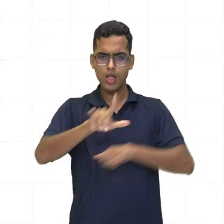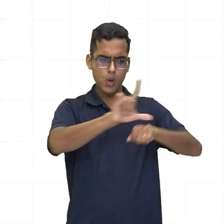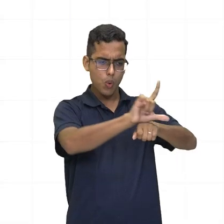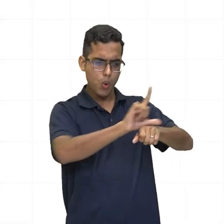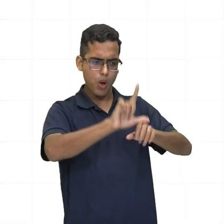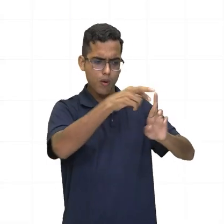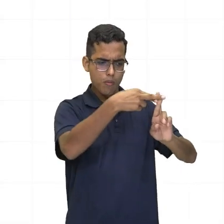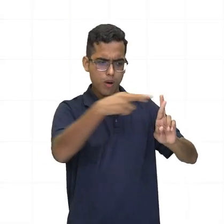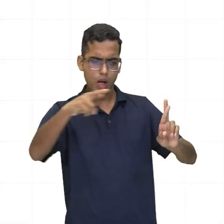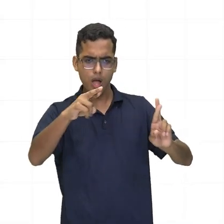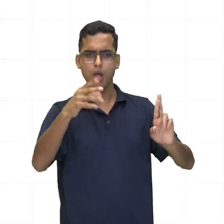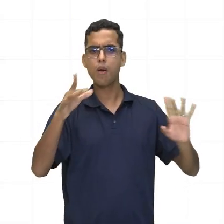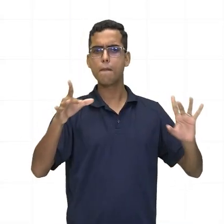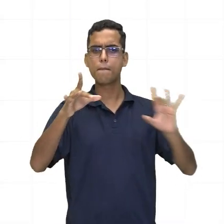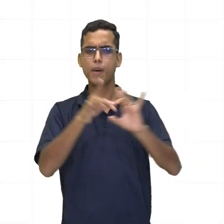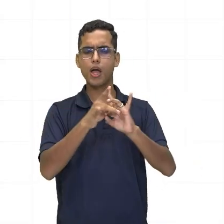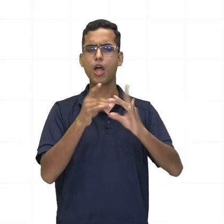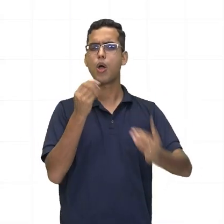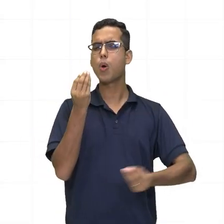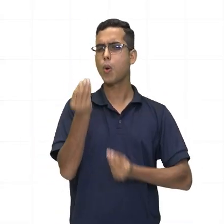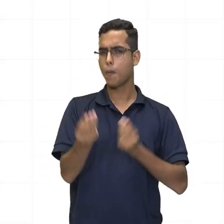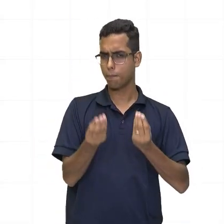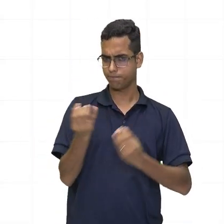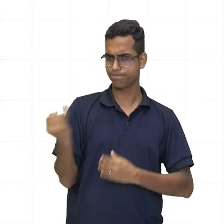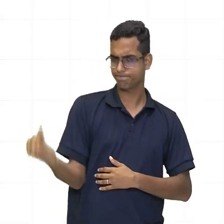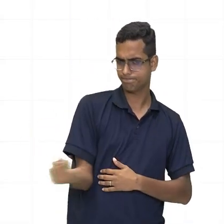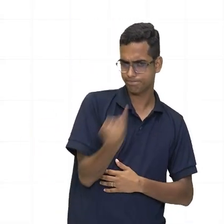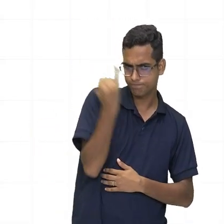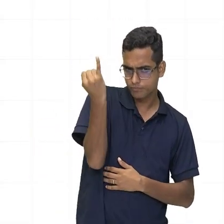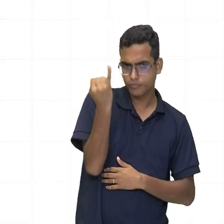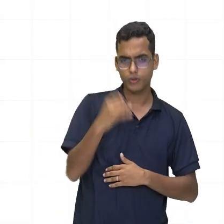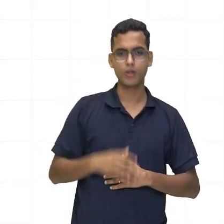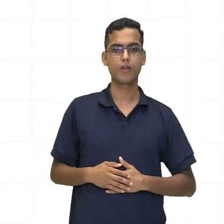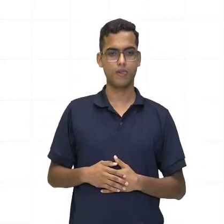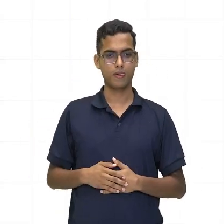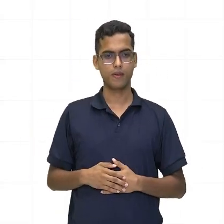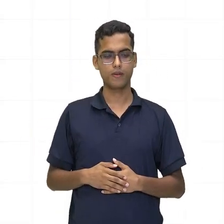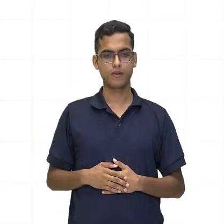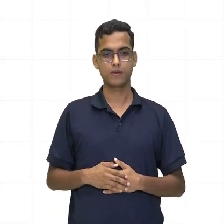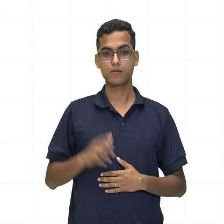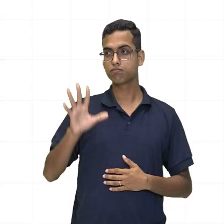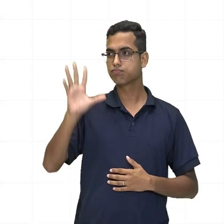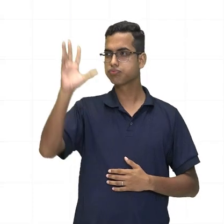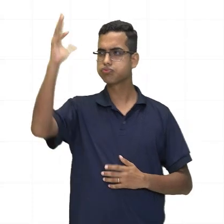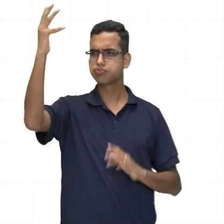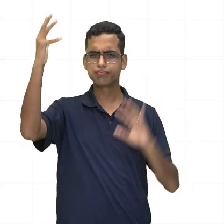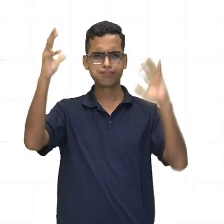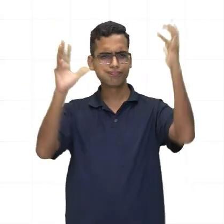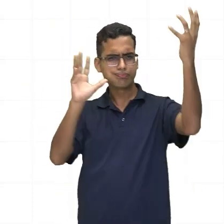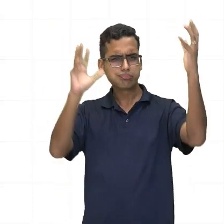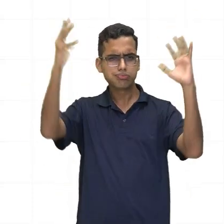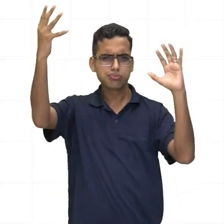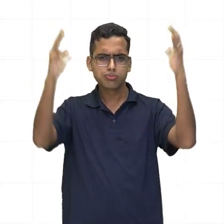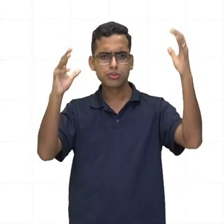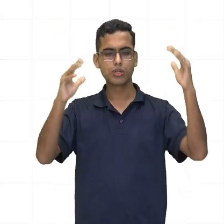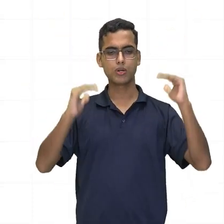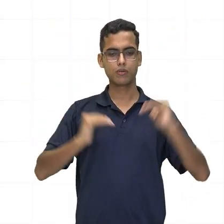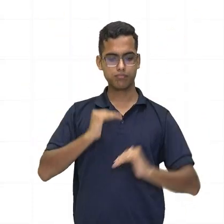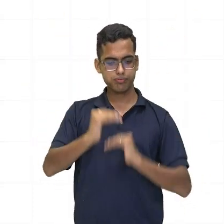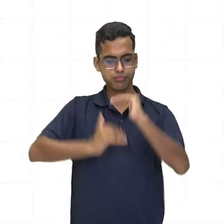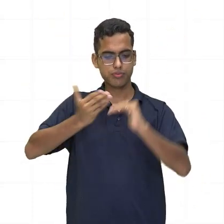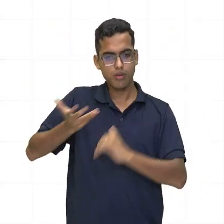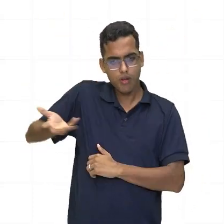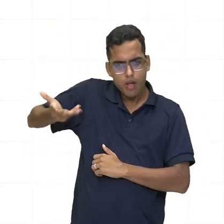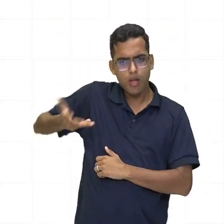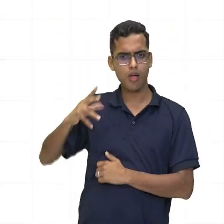religiosas e a questão ambiental. O avanço e a rapidez das mudanças climáticas implicam diretamente